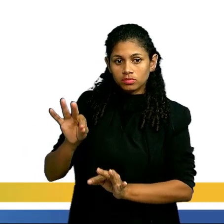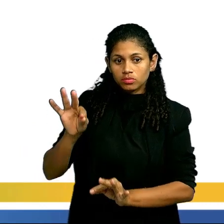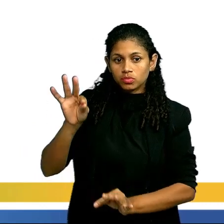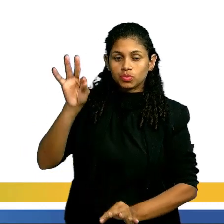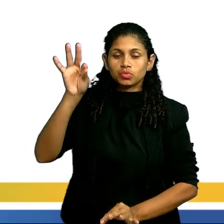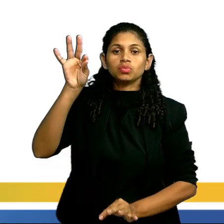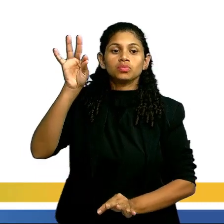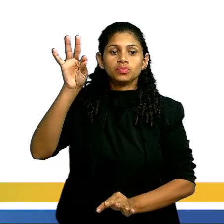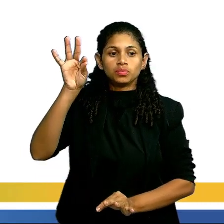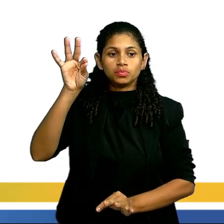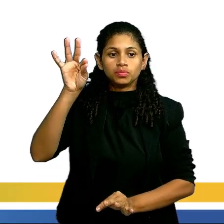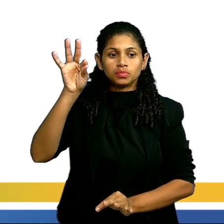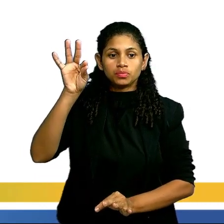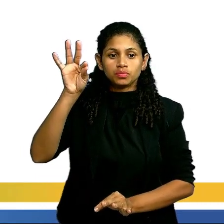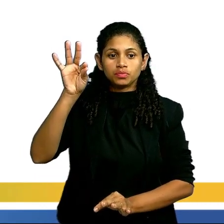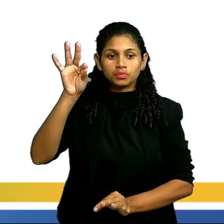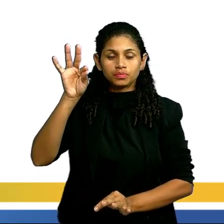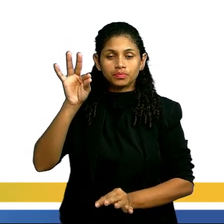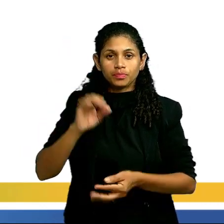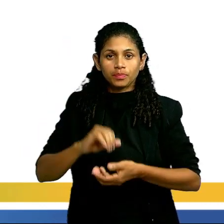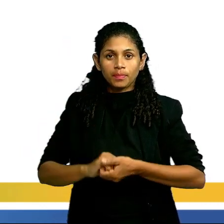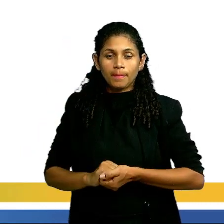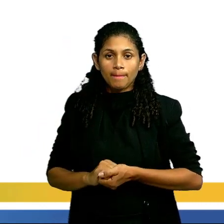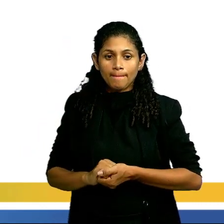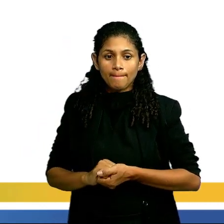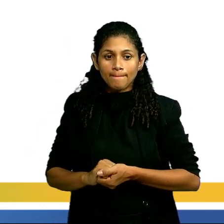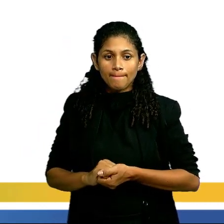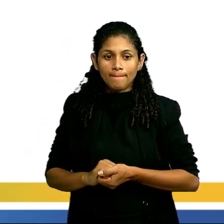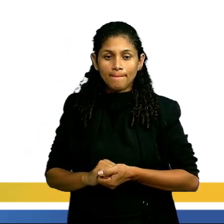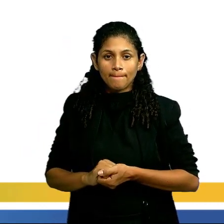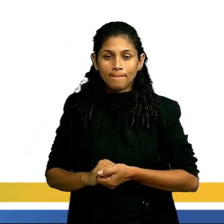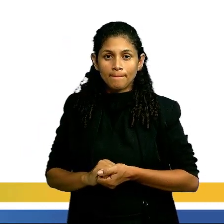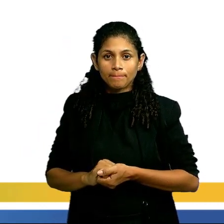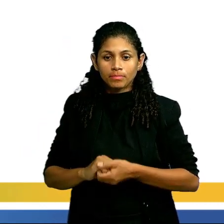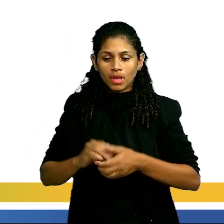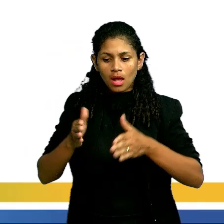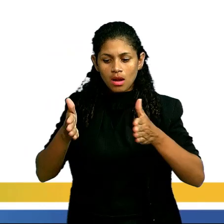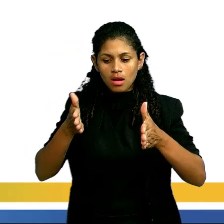painel, tá? Observe que no meio as alturas